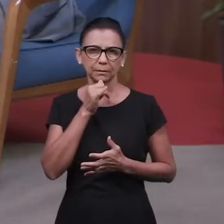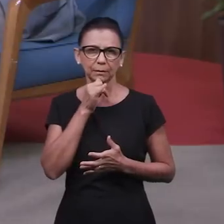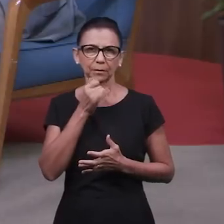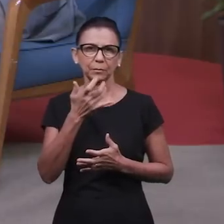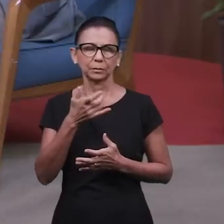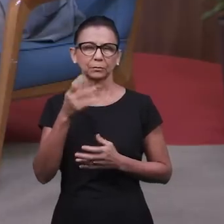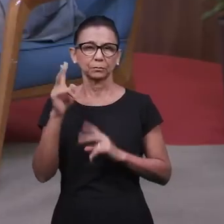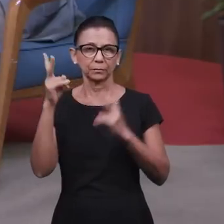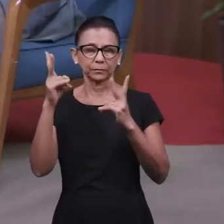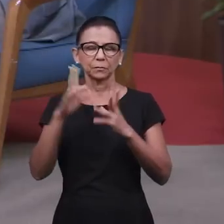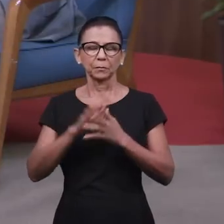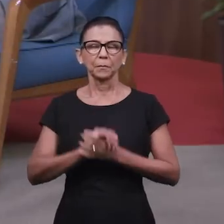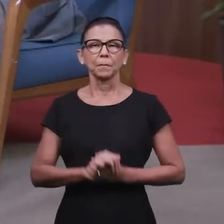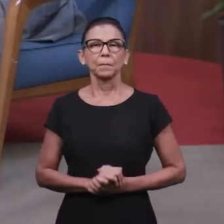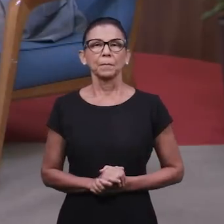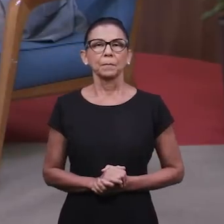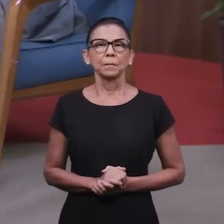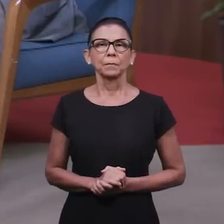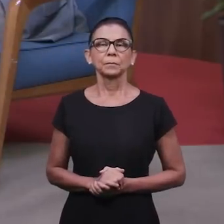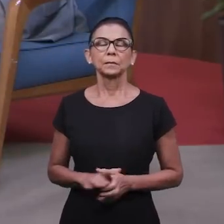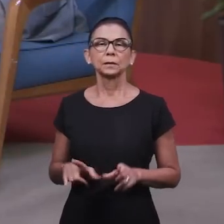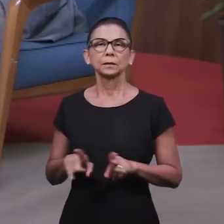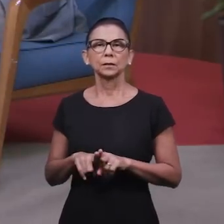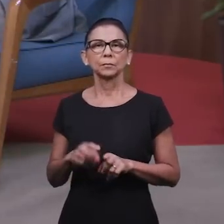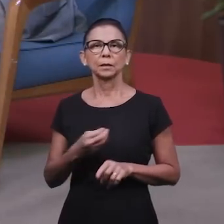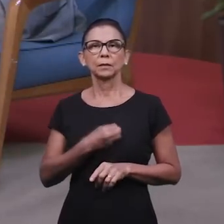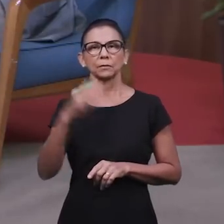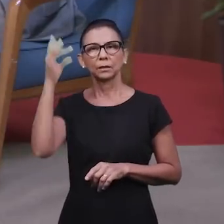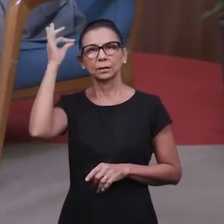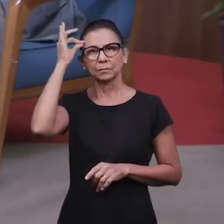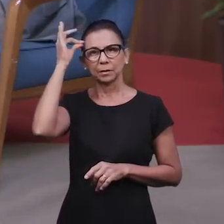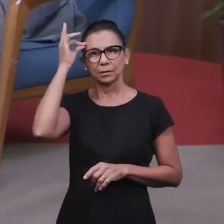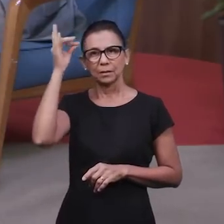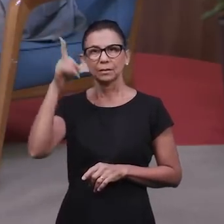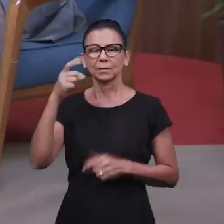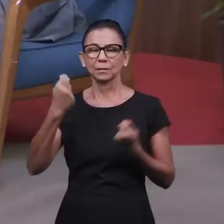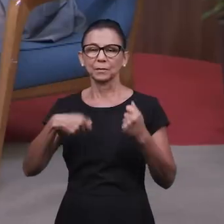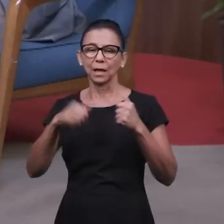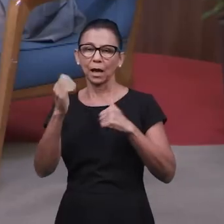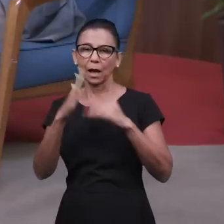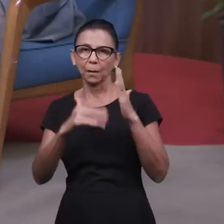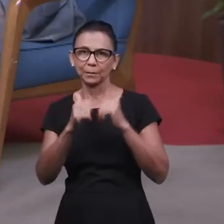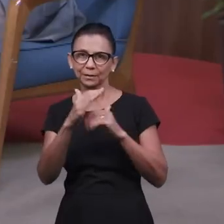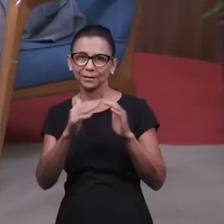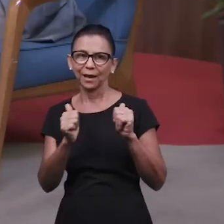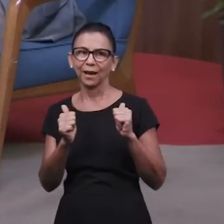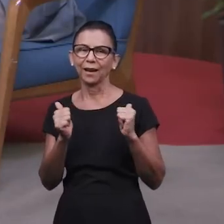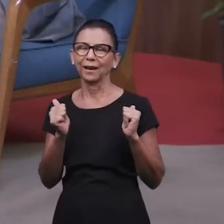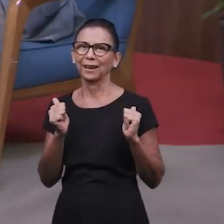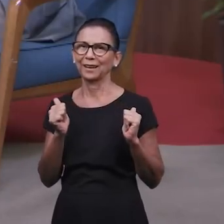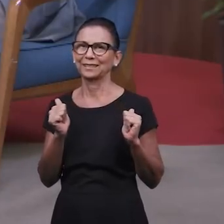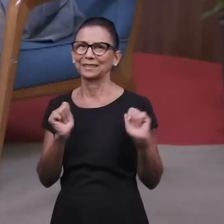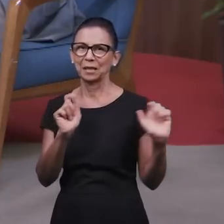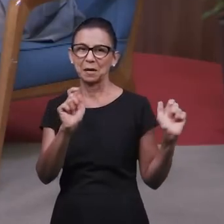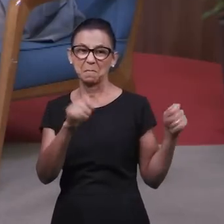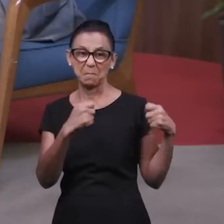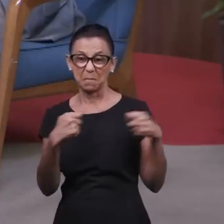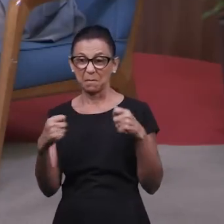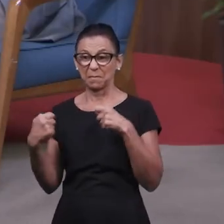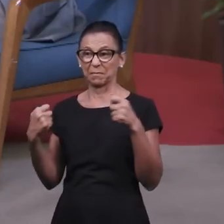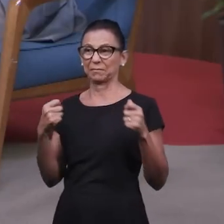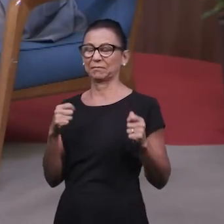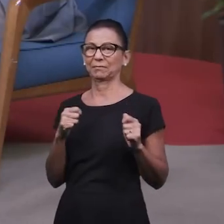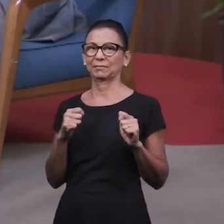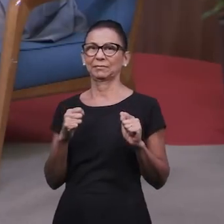na comunhão o Senhor nos dá vitória. E na vida espiritual, principalmente, tem que ter destreza. Isso. Né? Porque os ataques estão aí de todos os